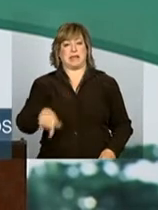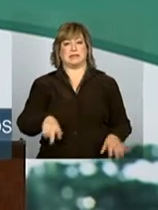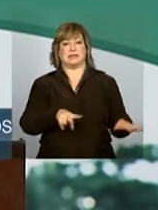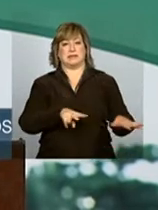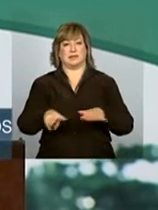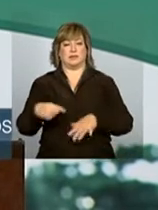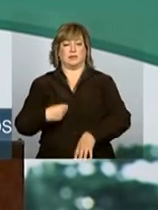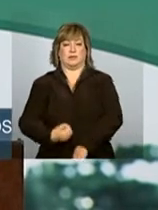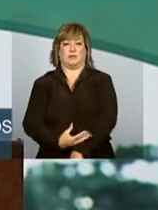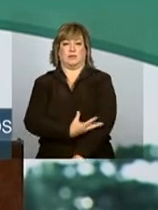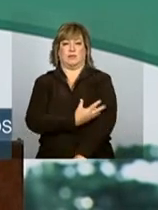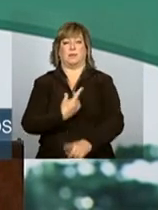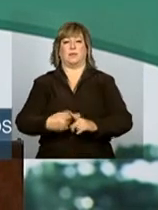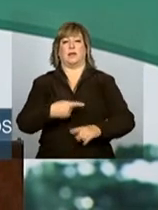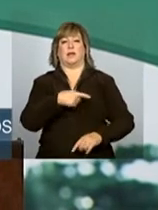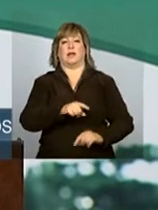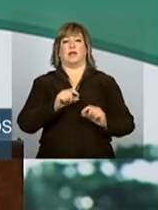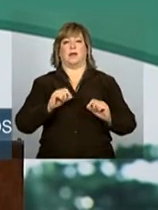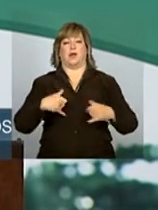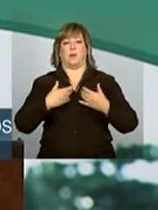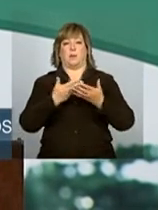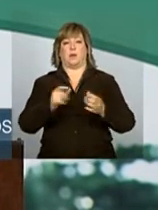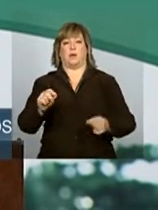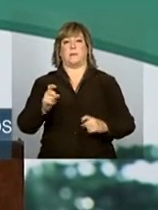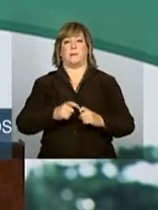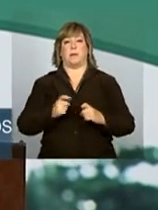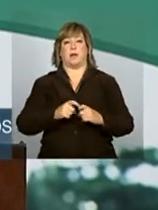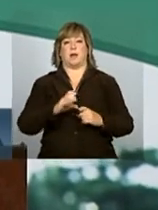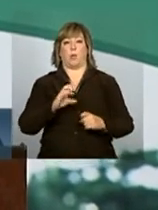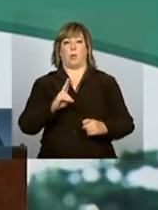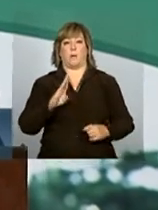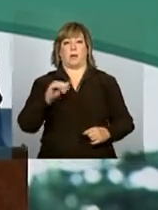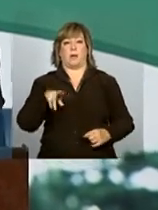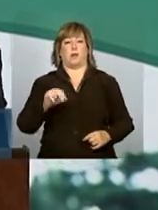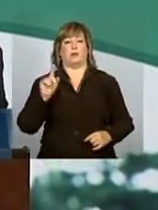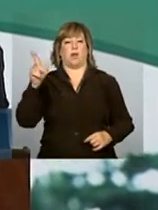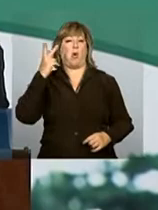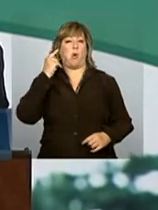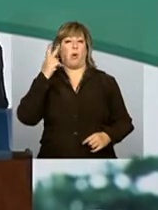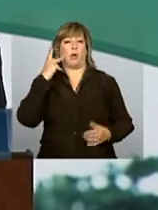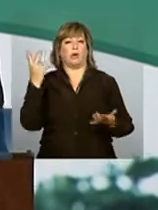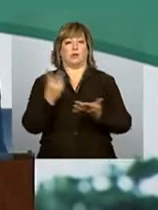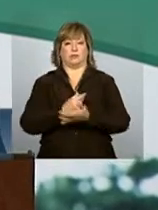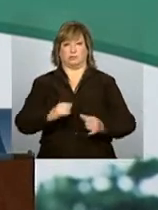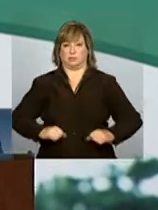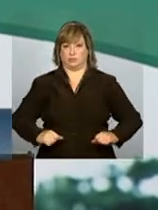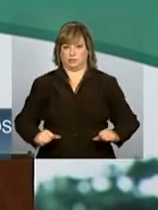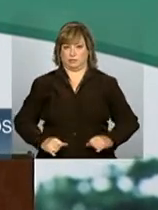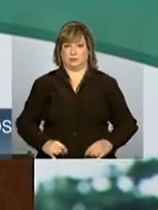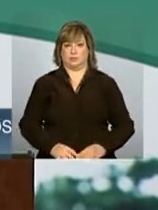a homenagear o médico cubano que foi hostilizado em Fortaleza.